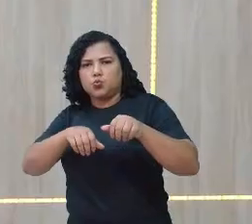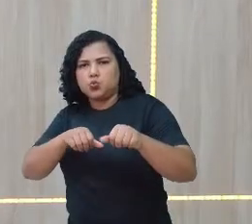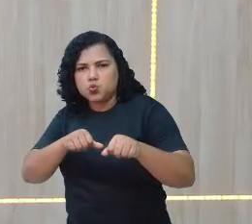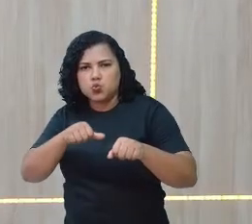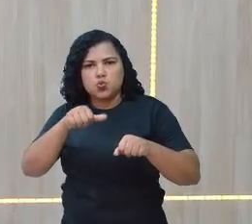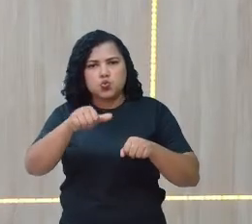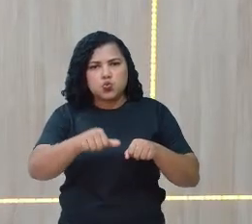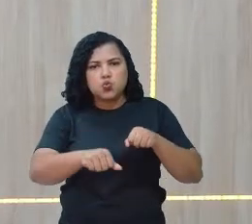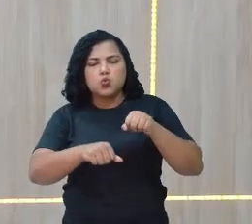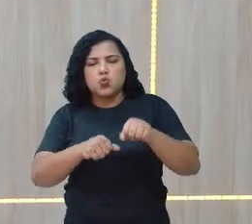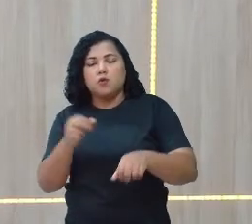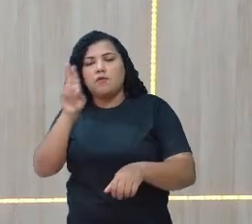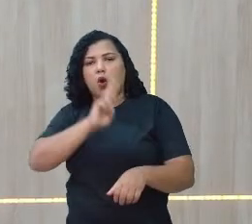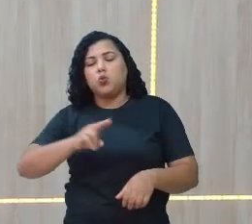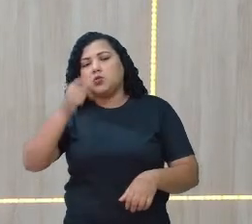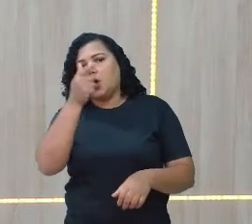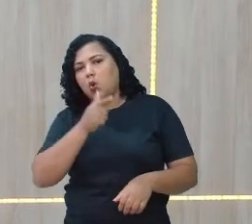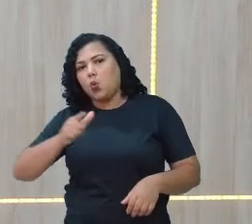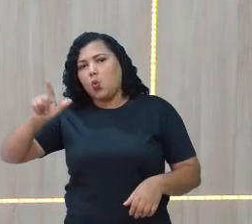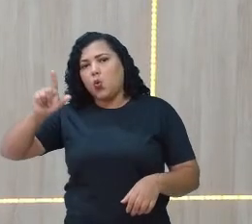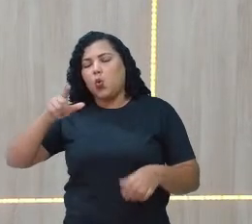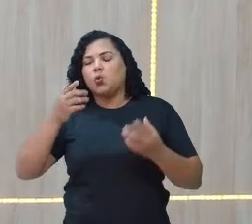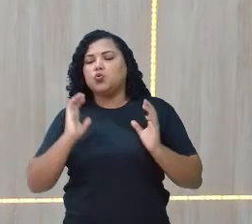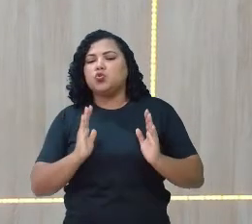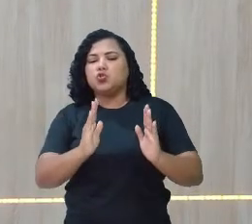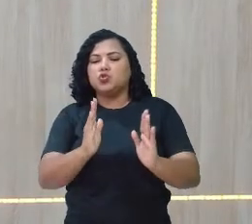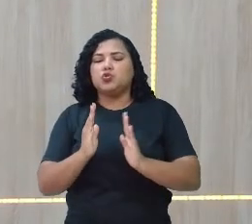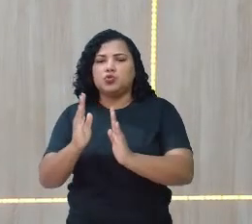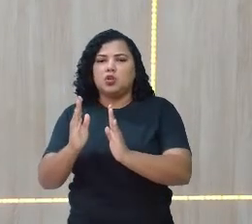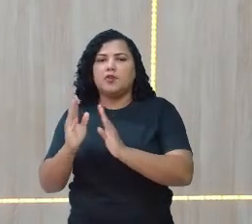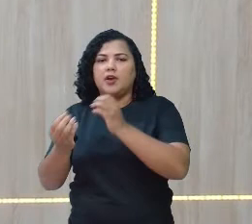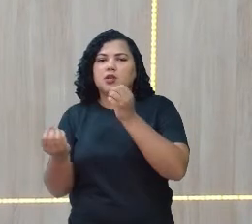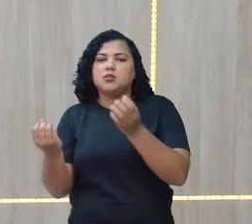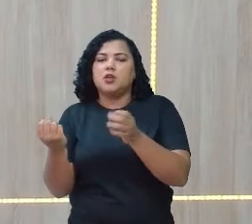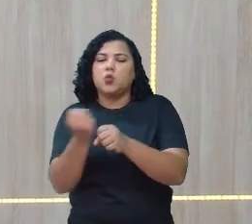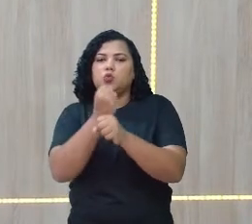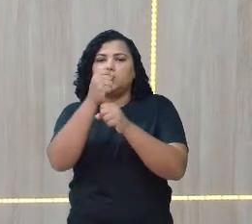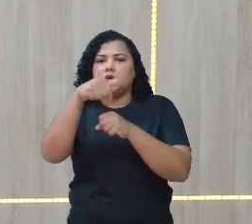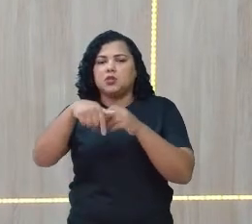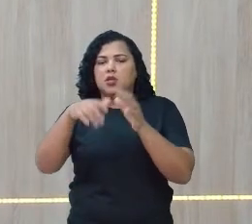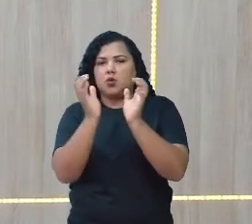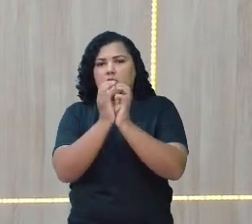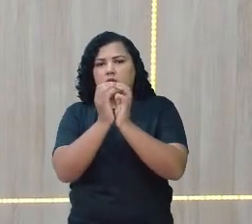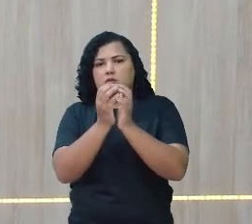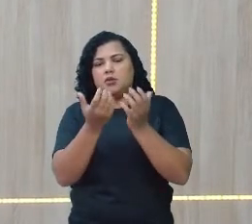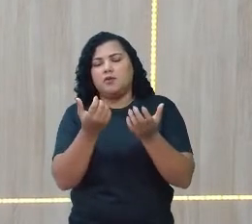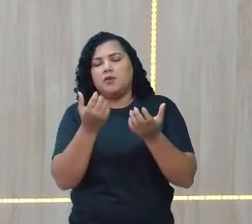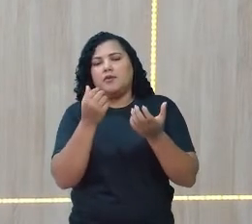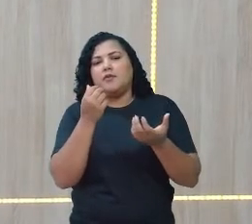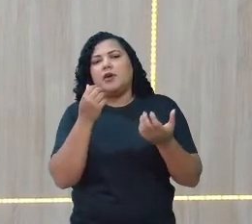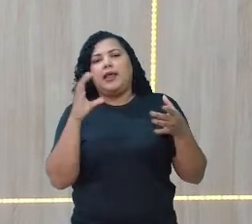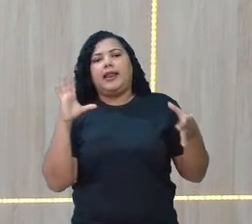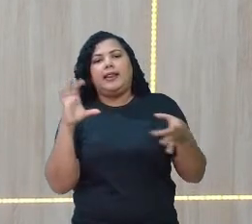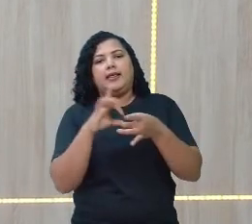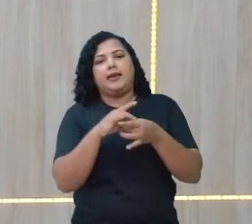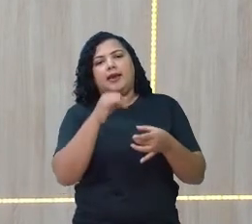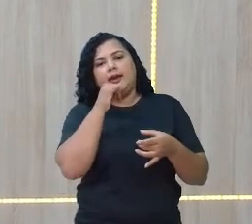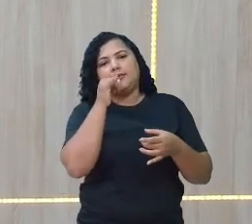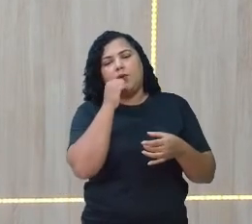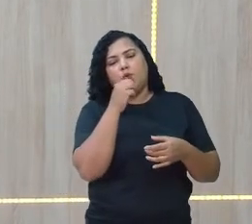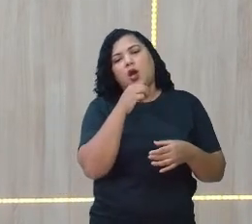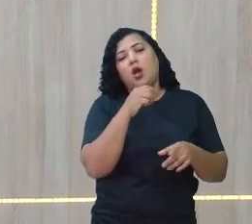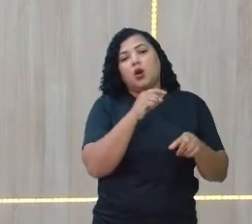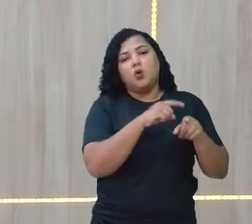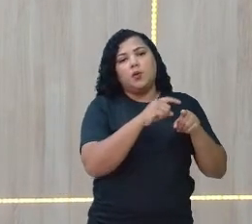sistema, outros trilhos que vão ser construídos na cidade, que vão ligar o Recife, onde hoje é o Forte do Brum, até a